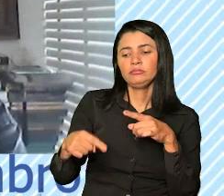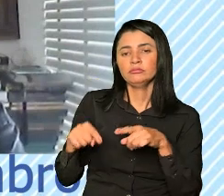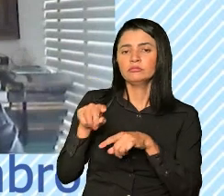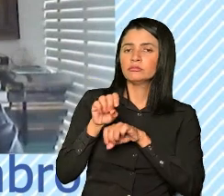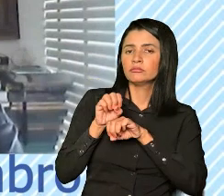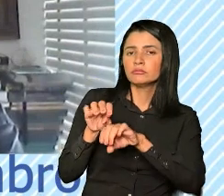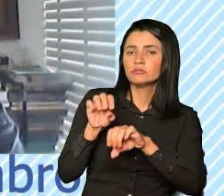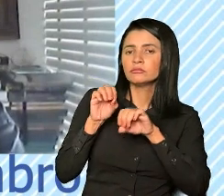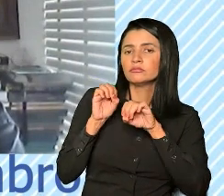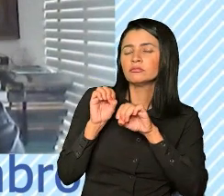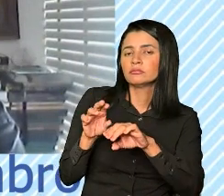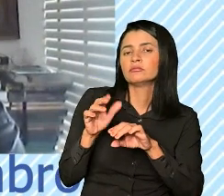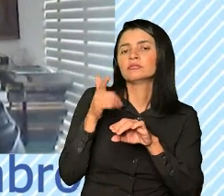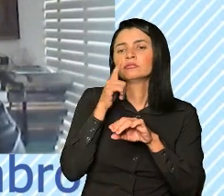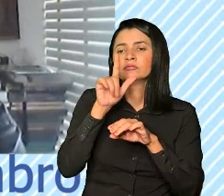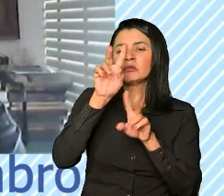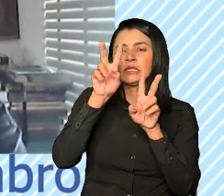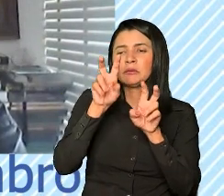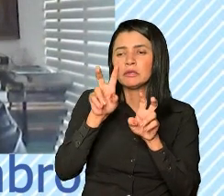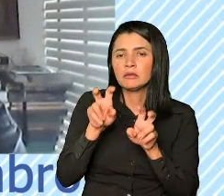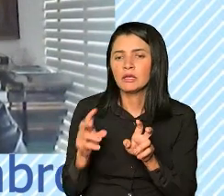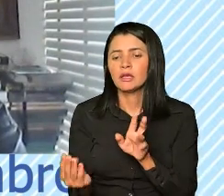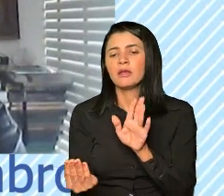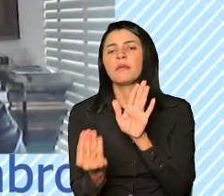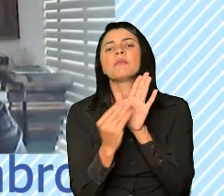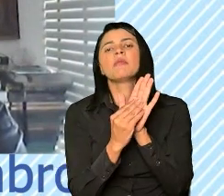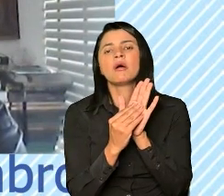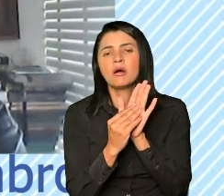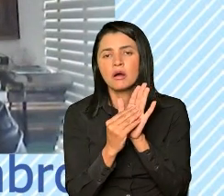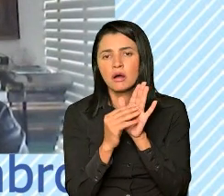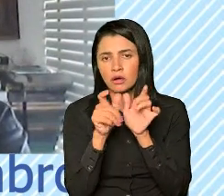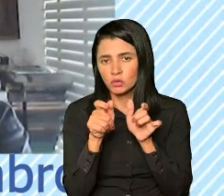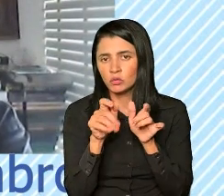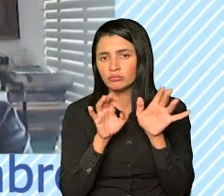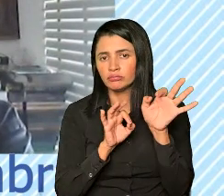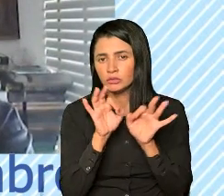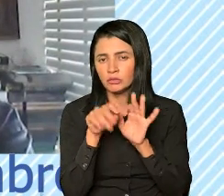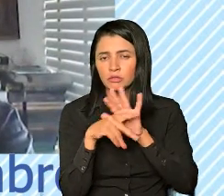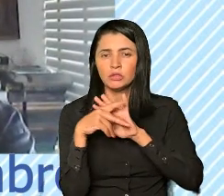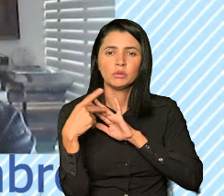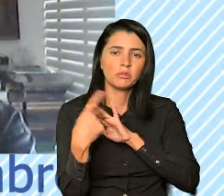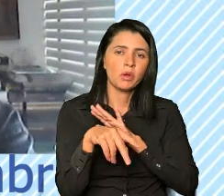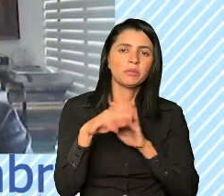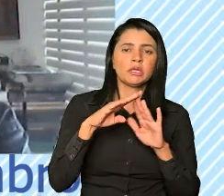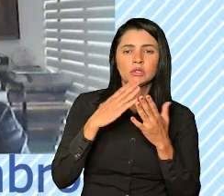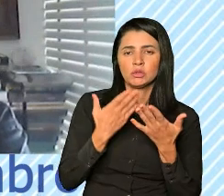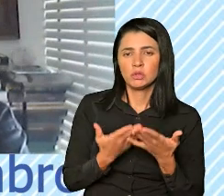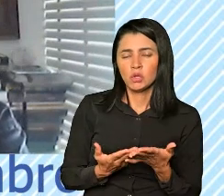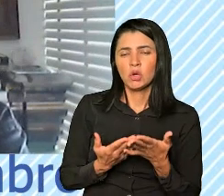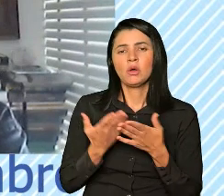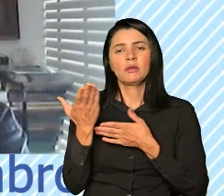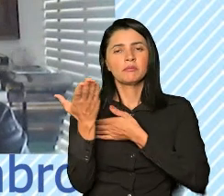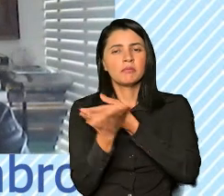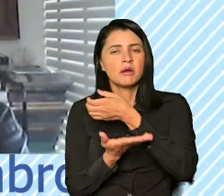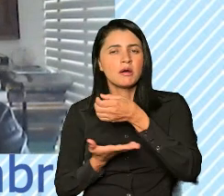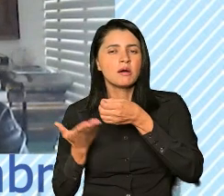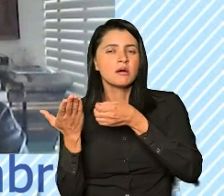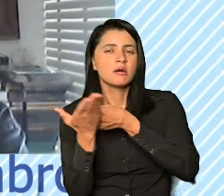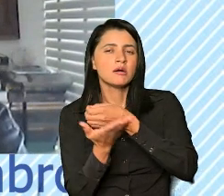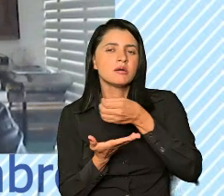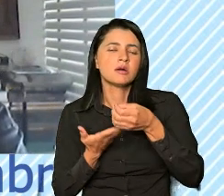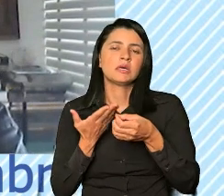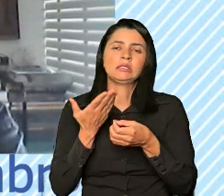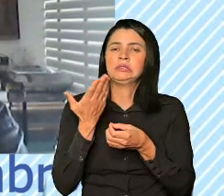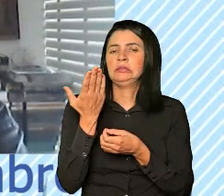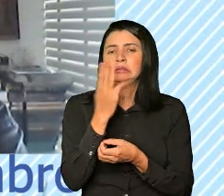pedagógica de inserção de tais temáticas no planejamento escolar, de base ou